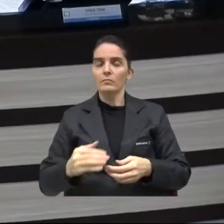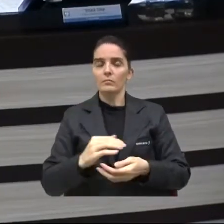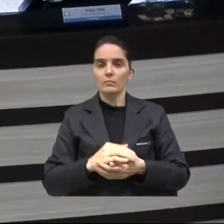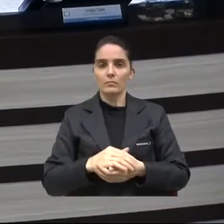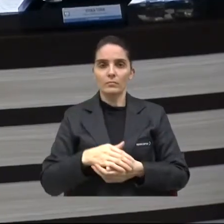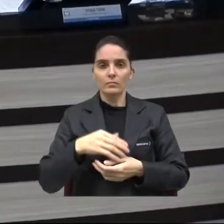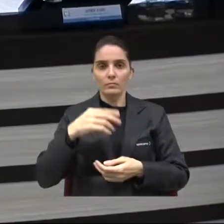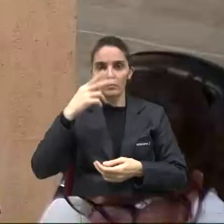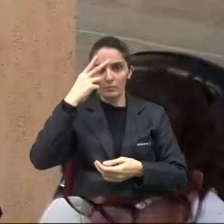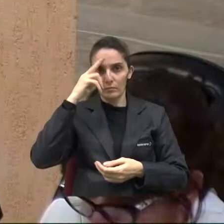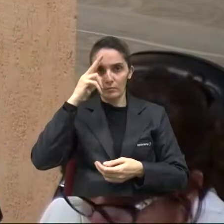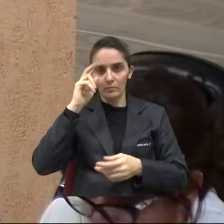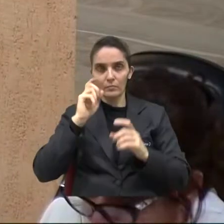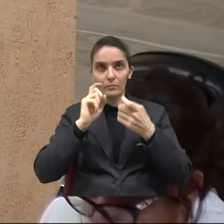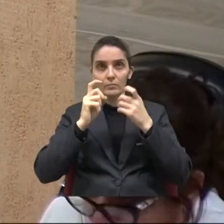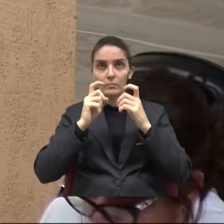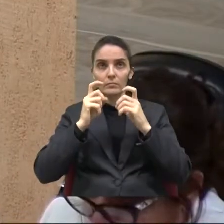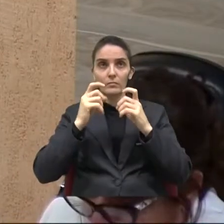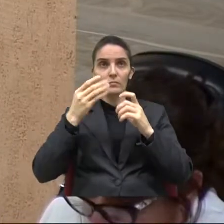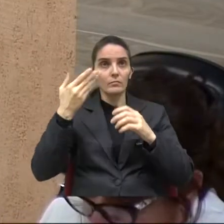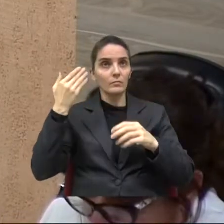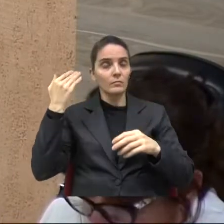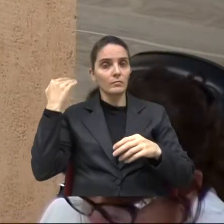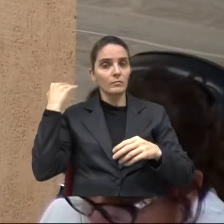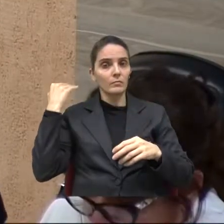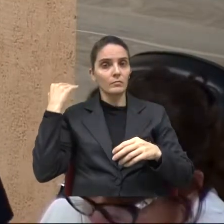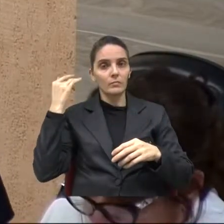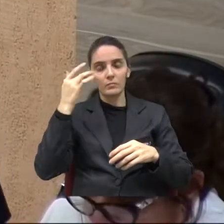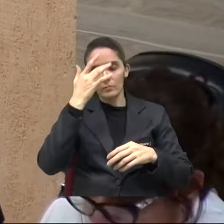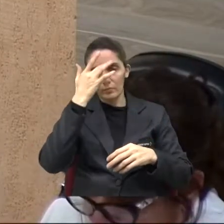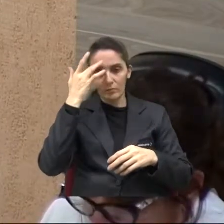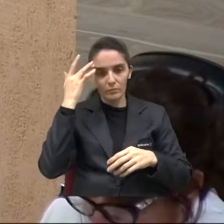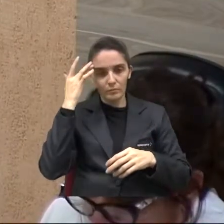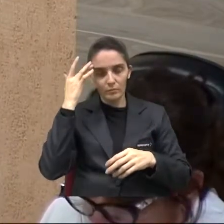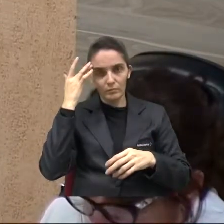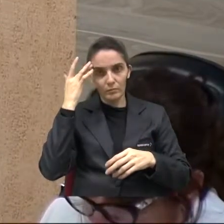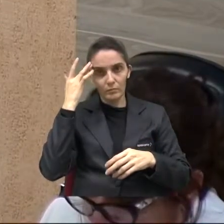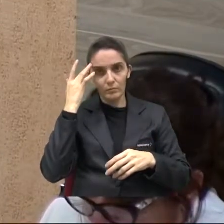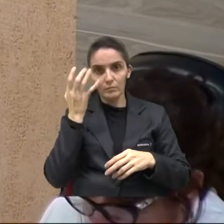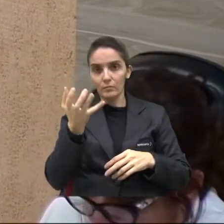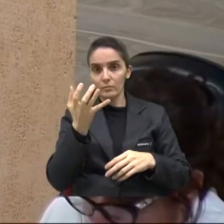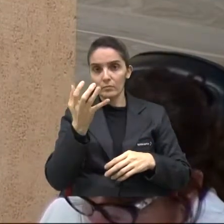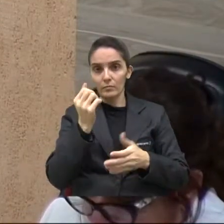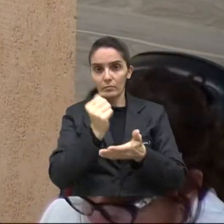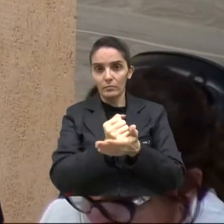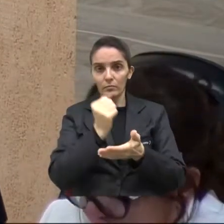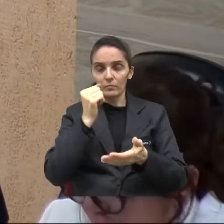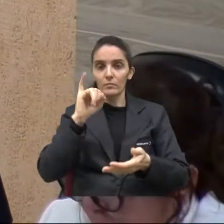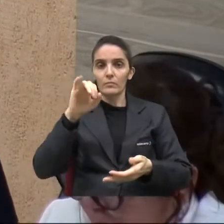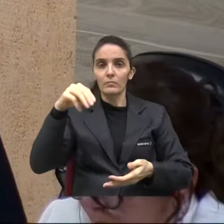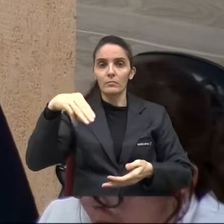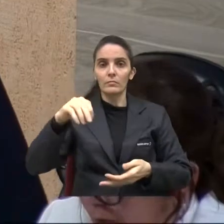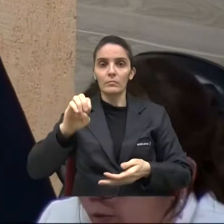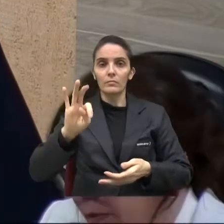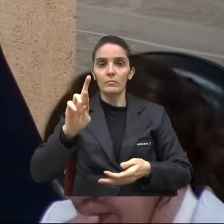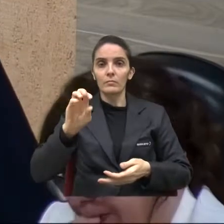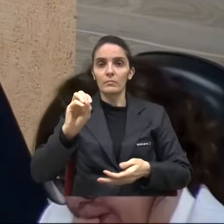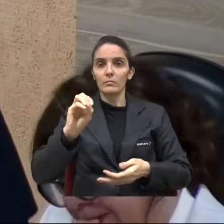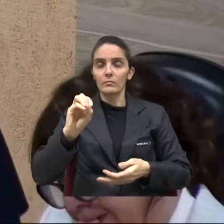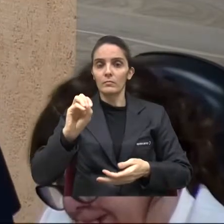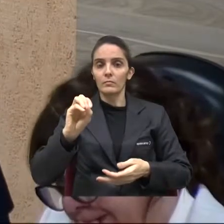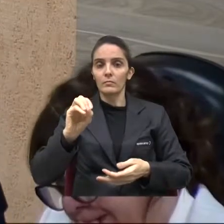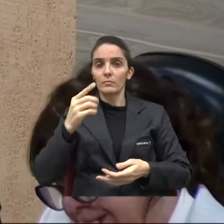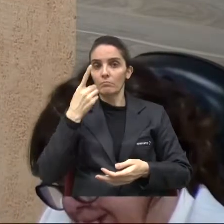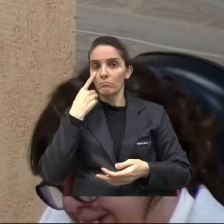reunião atrás aqui, muita gente pôs a mão no fogo pelo selo do Inmetro, do qual a gente viu